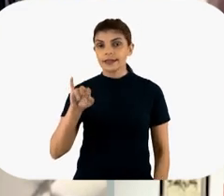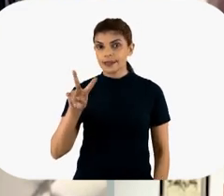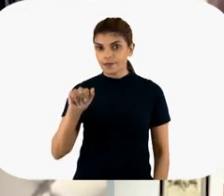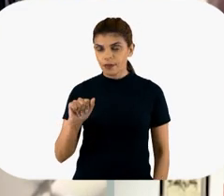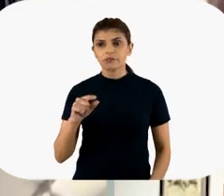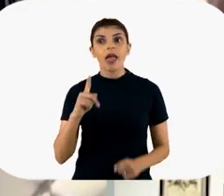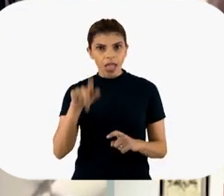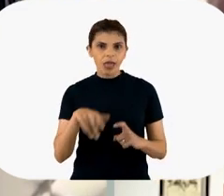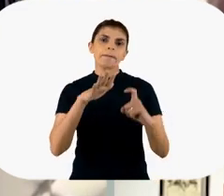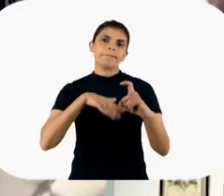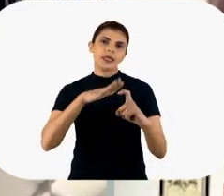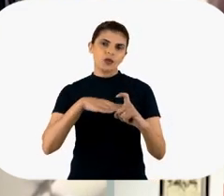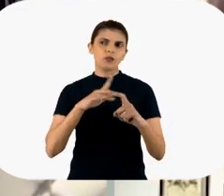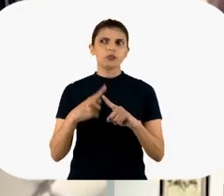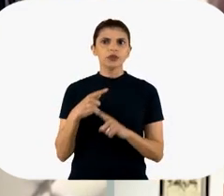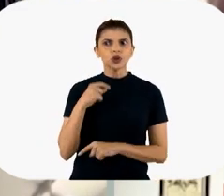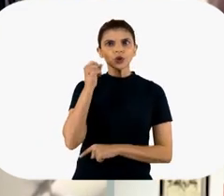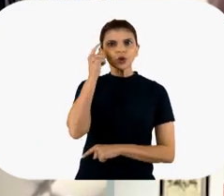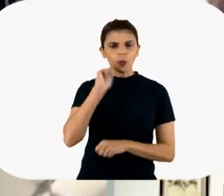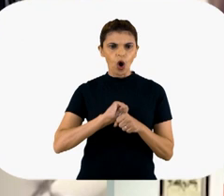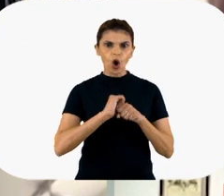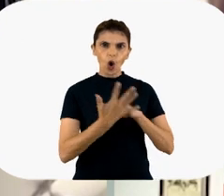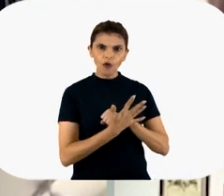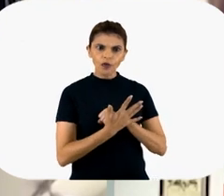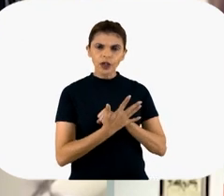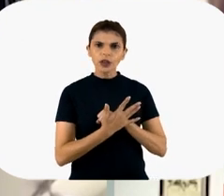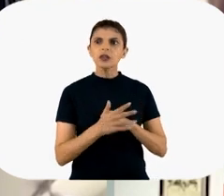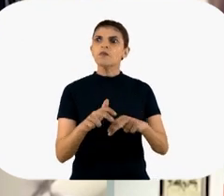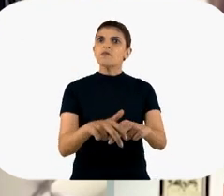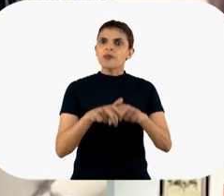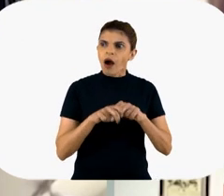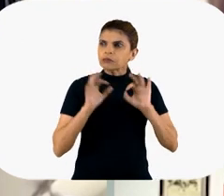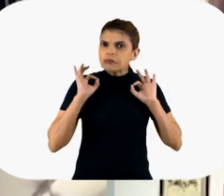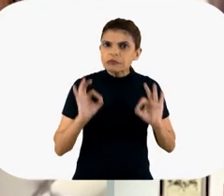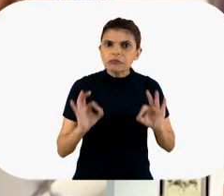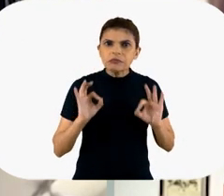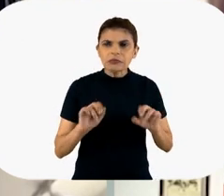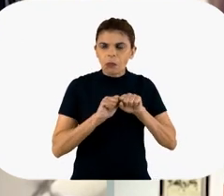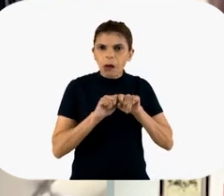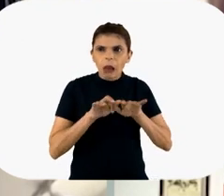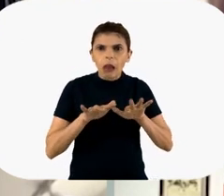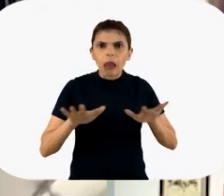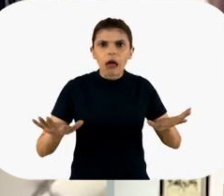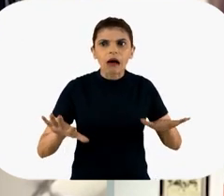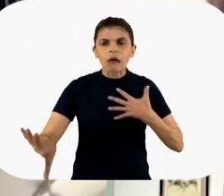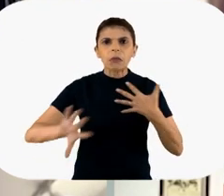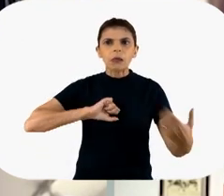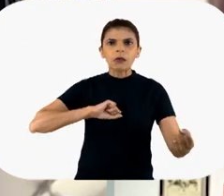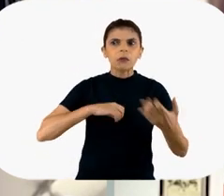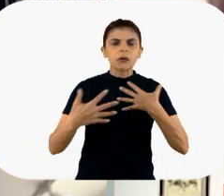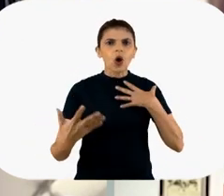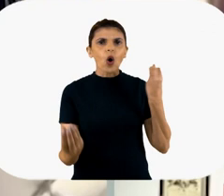mito, porque a hora que se soube que o Covid era transmitido por fómites, começou o mito de evitar